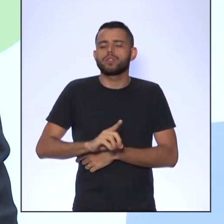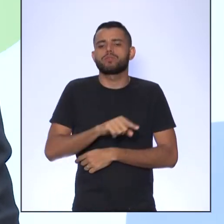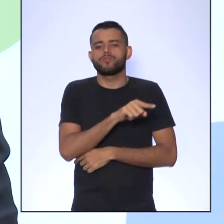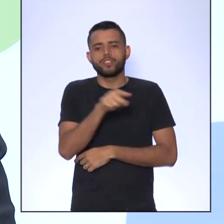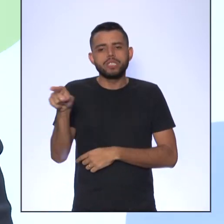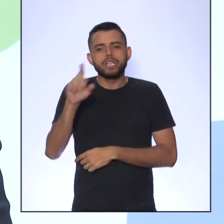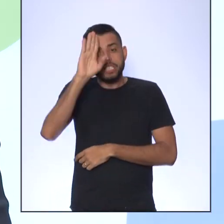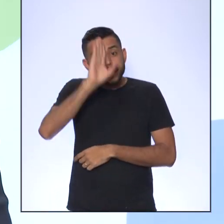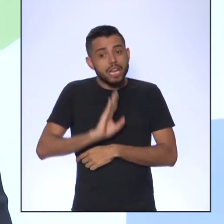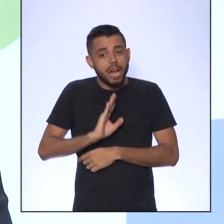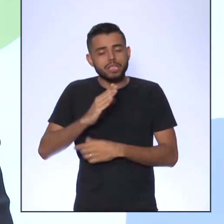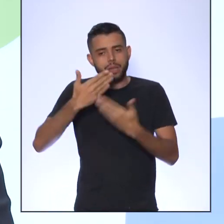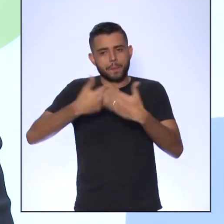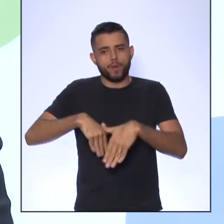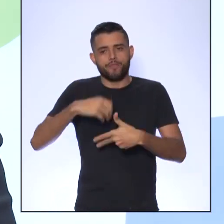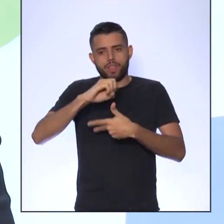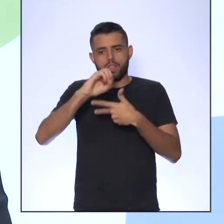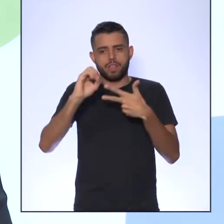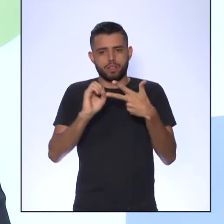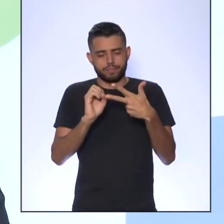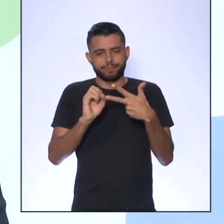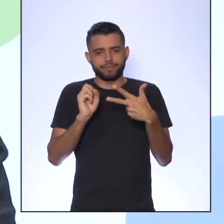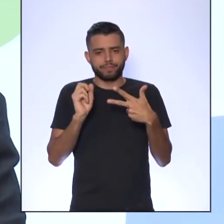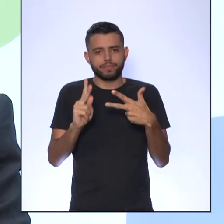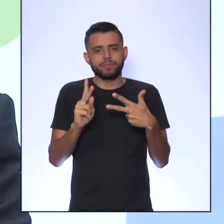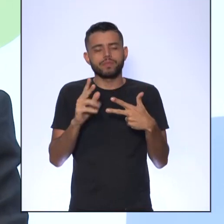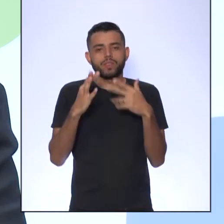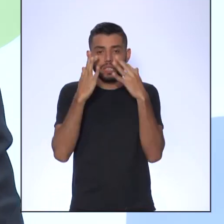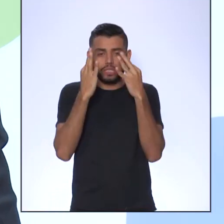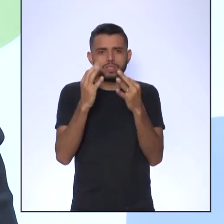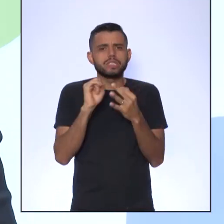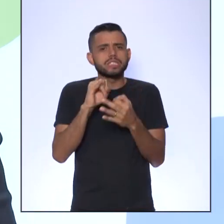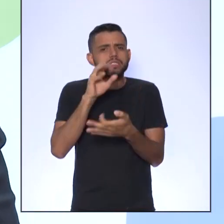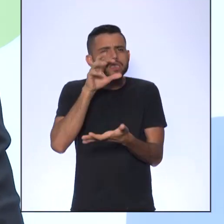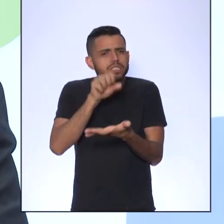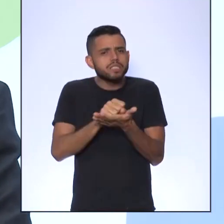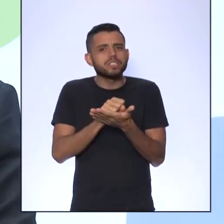super importante, de novo, fica atento se você já fez a inscrição, e